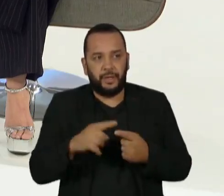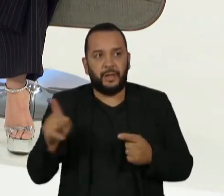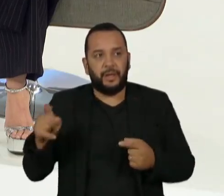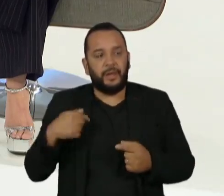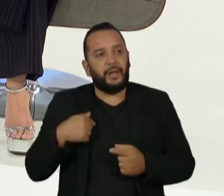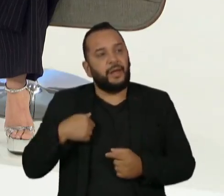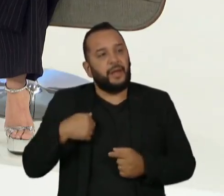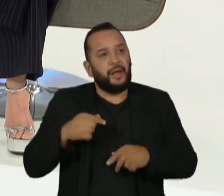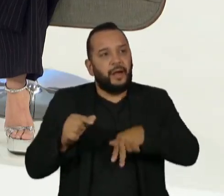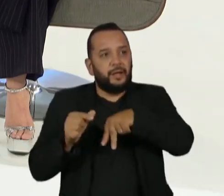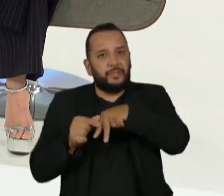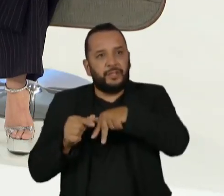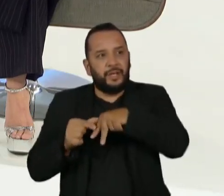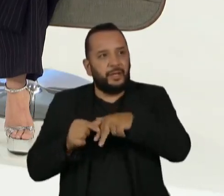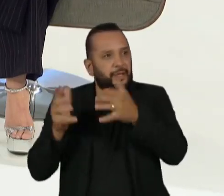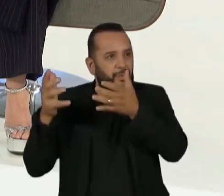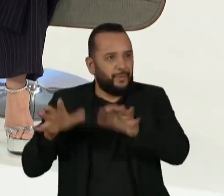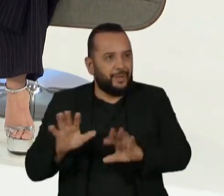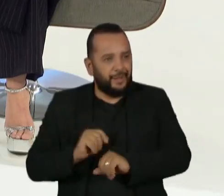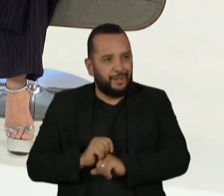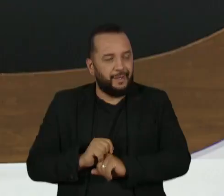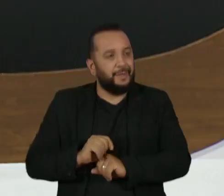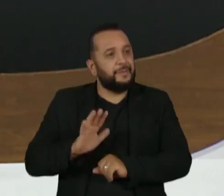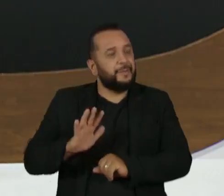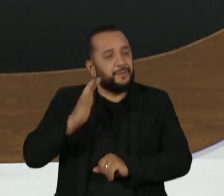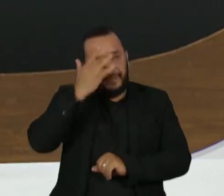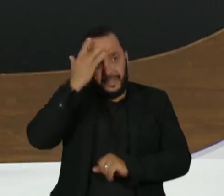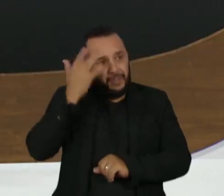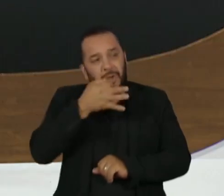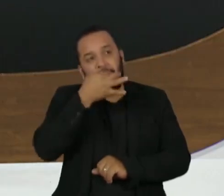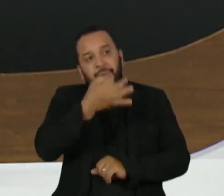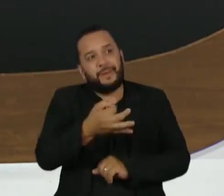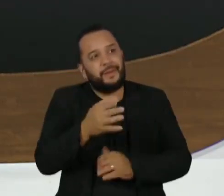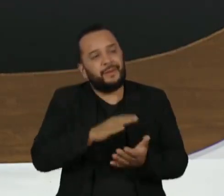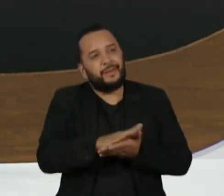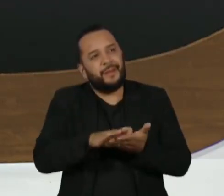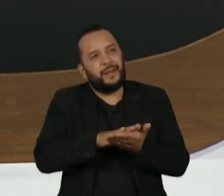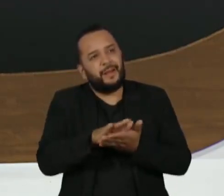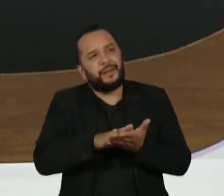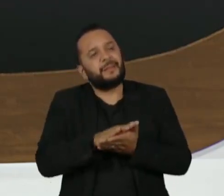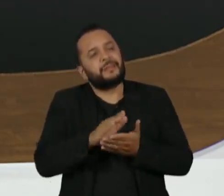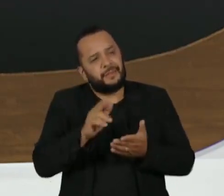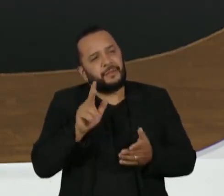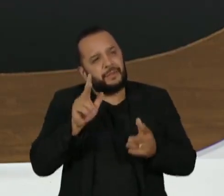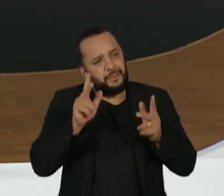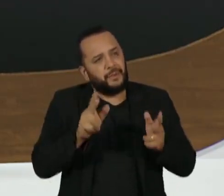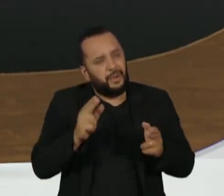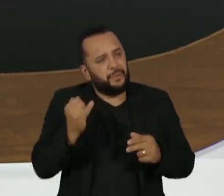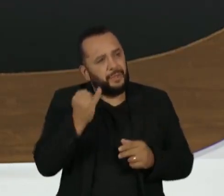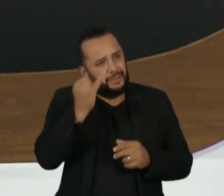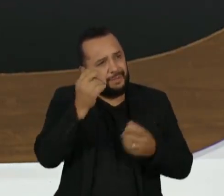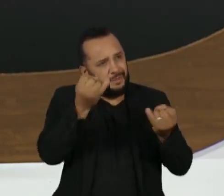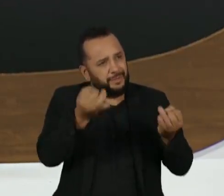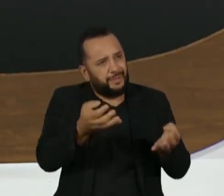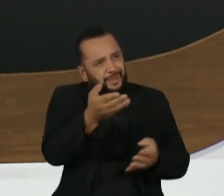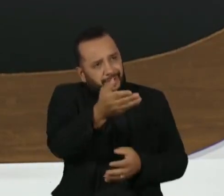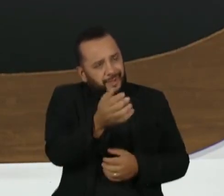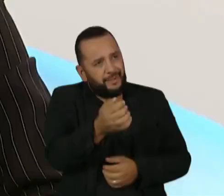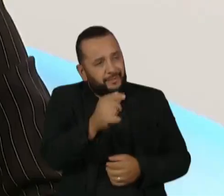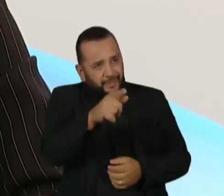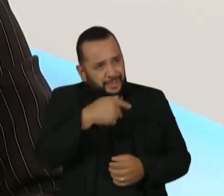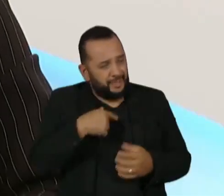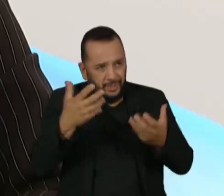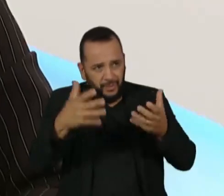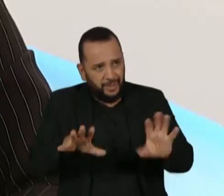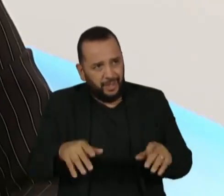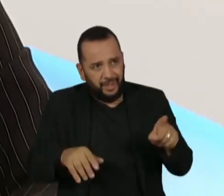aura uma Mística sendo que ninguém nunca te ouviu A esse respeito então acho importante você falar também teve isso você não quis você vetou